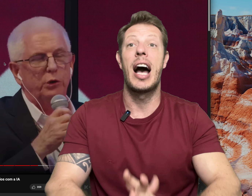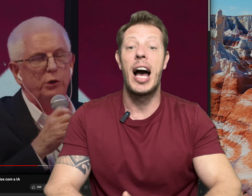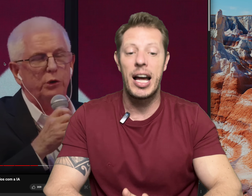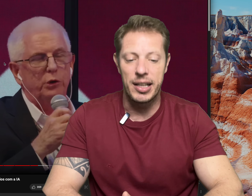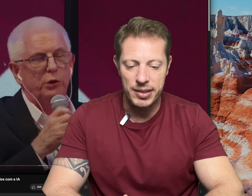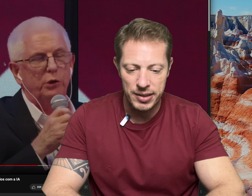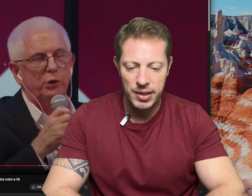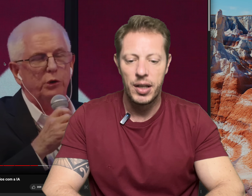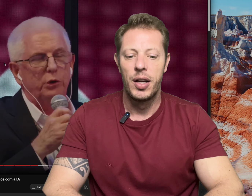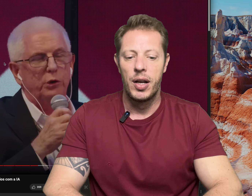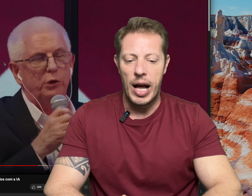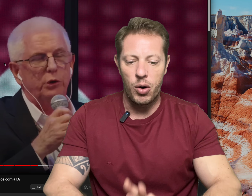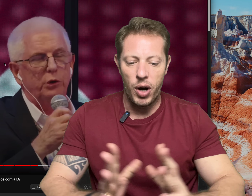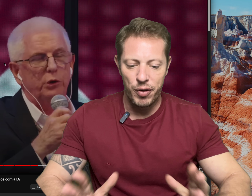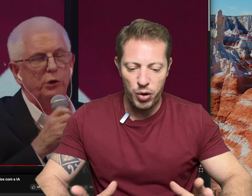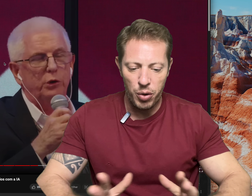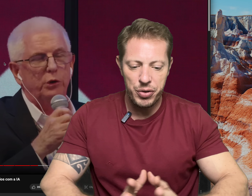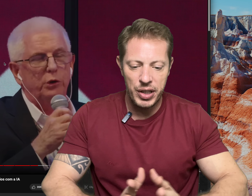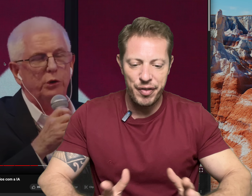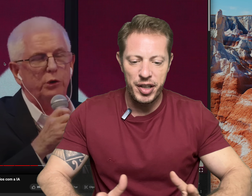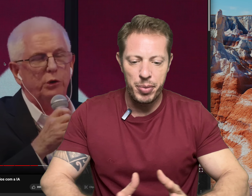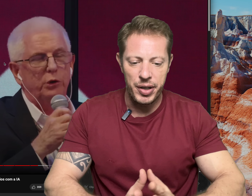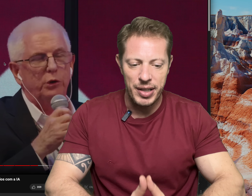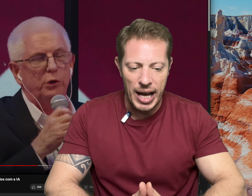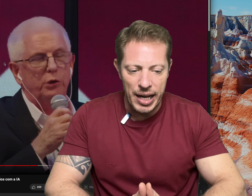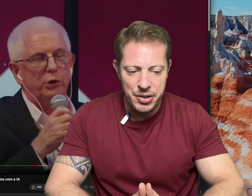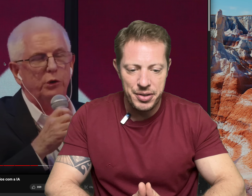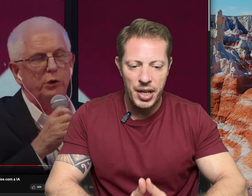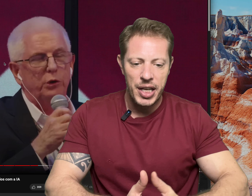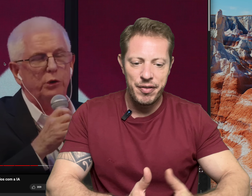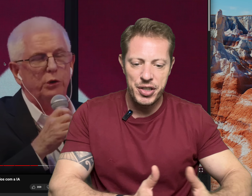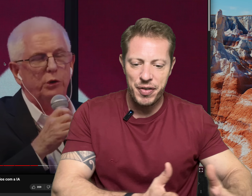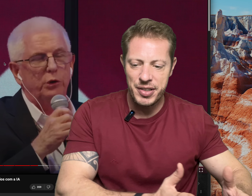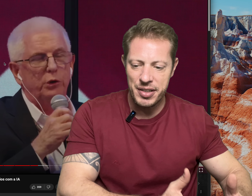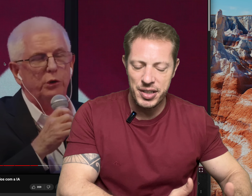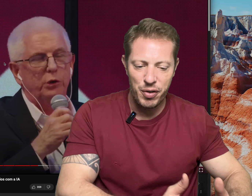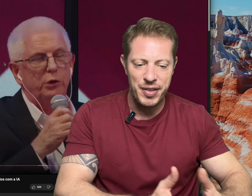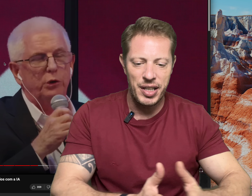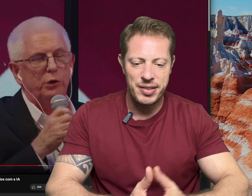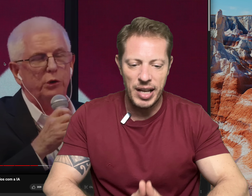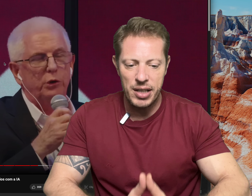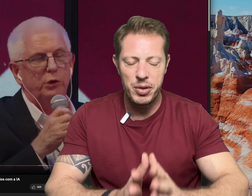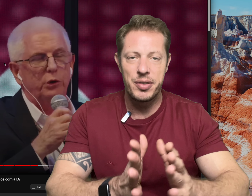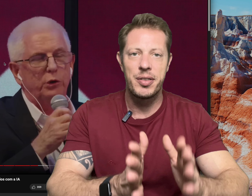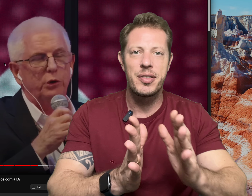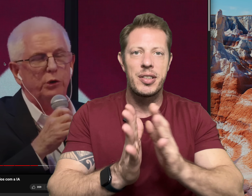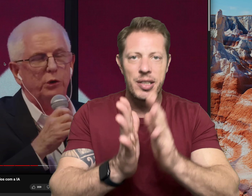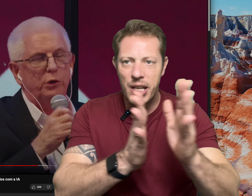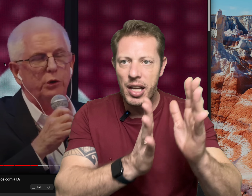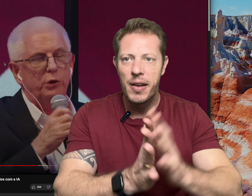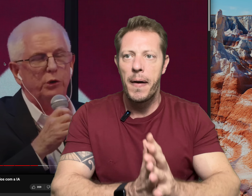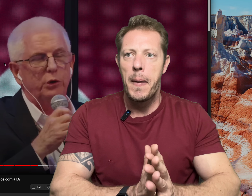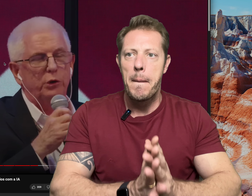dizer assim, cara, agora eu vou conseguir definir prioridades, em vez de fazer assim, vou fazer assado.